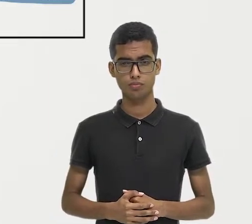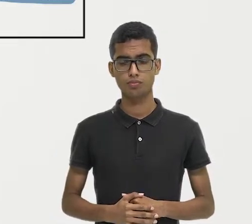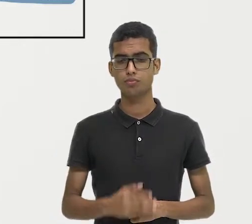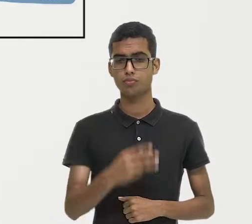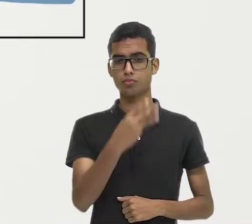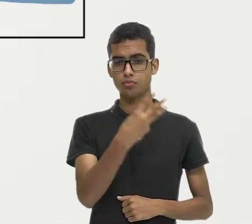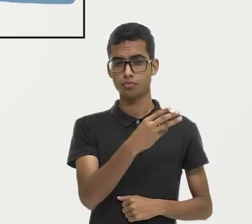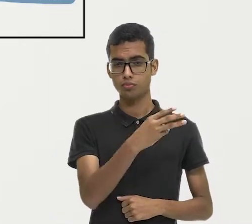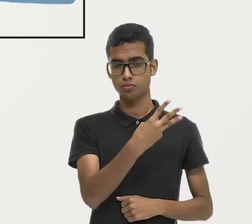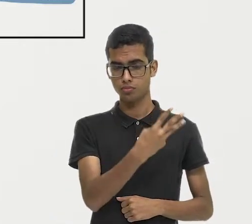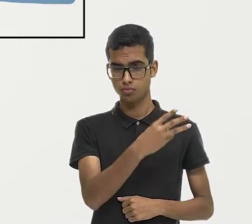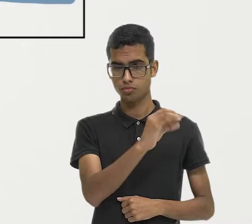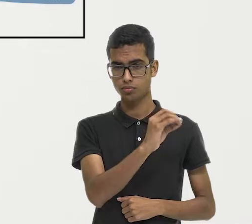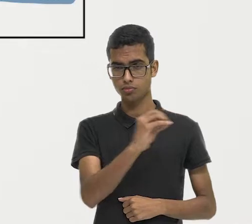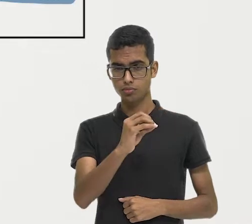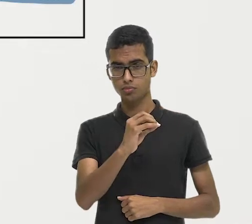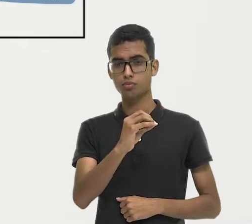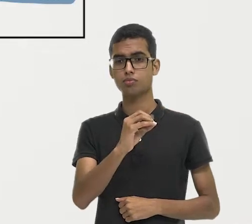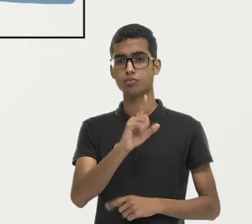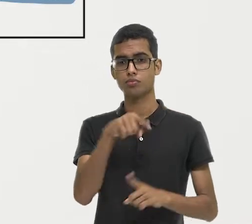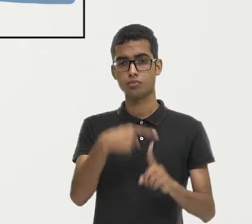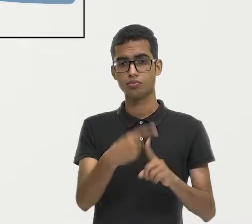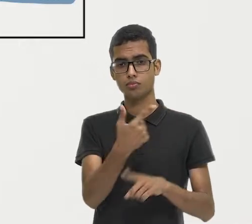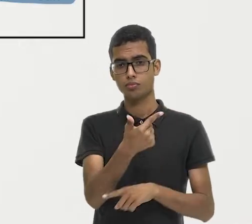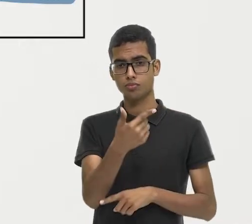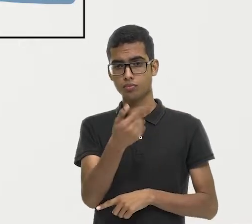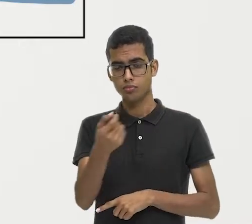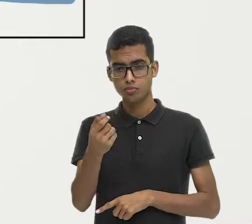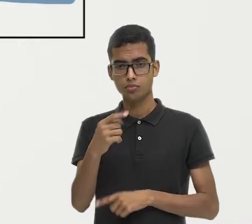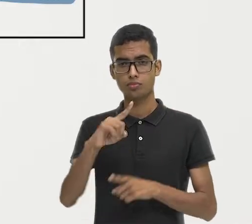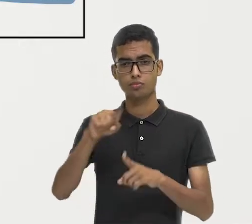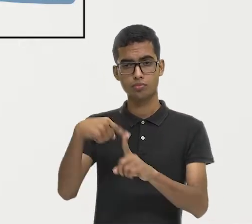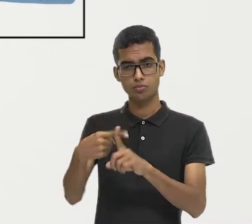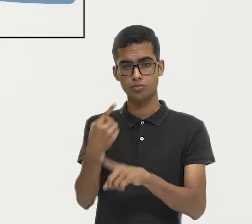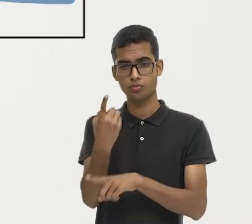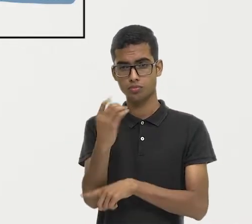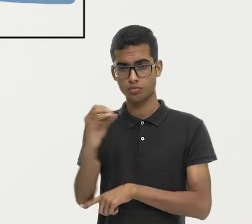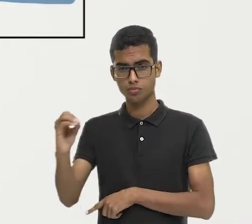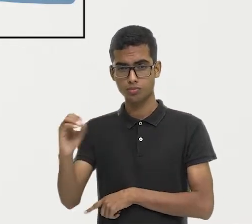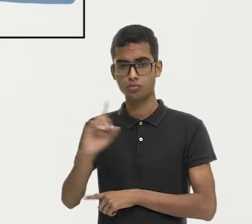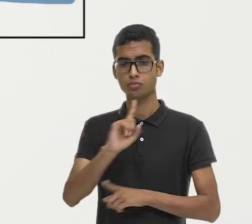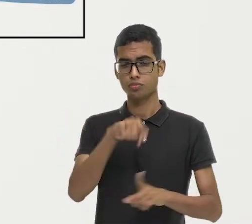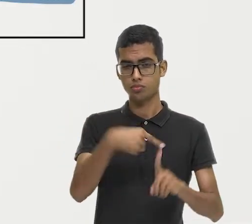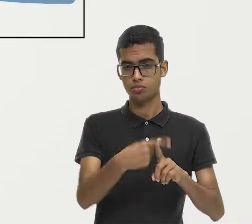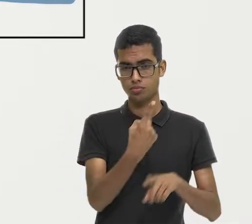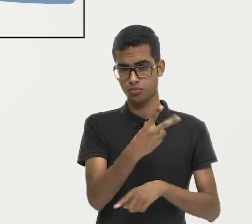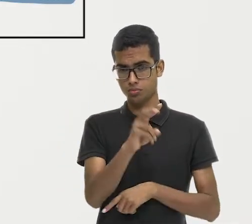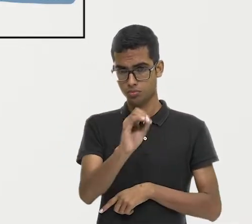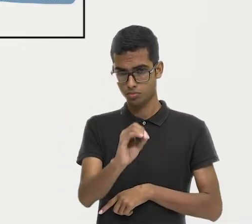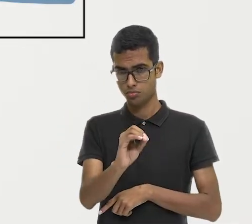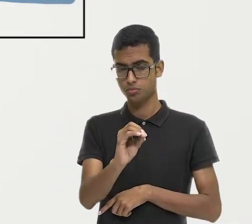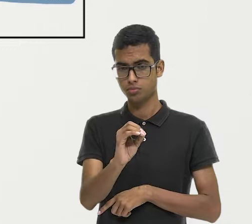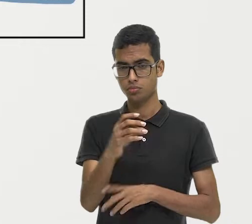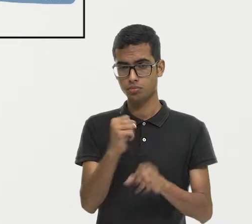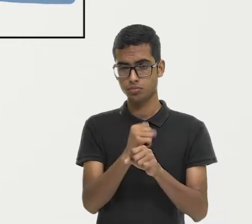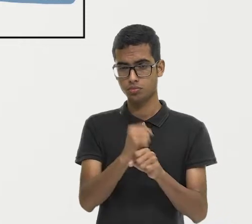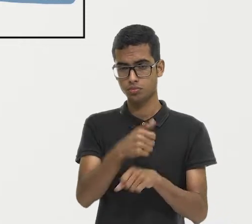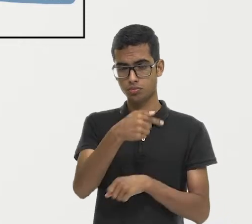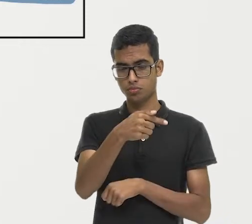com 220 é 520, mais 100, 620, mais